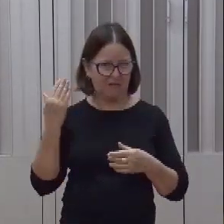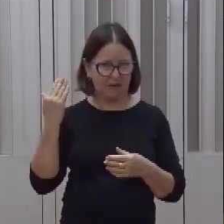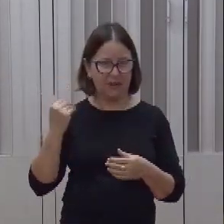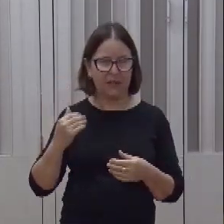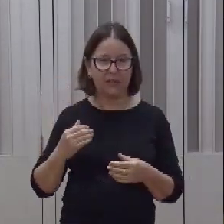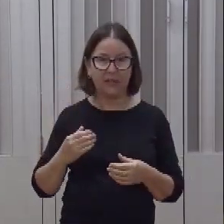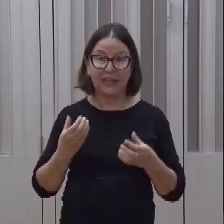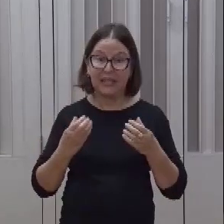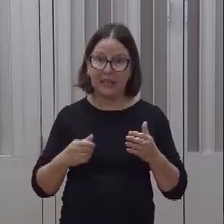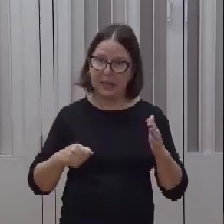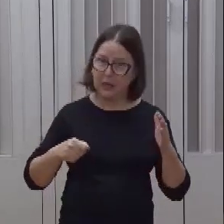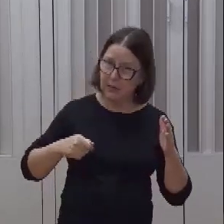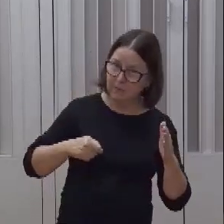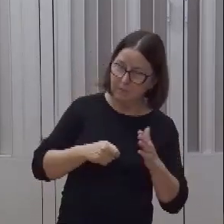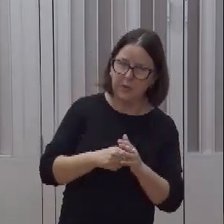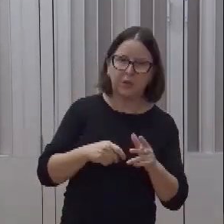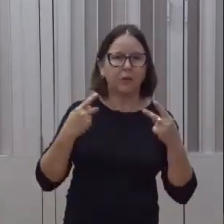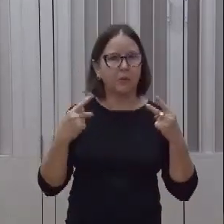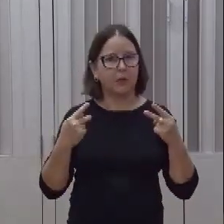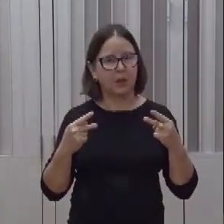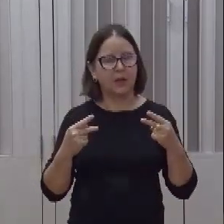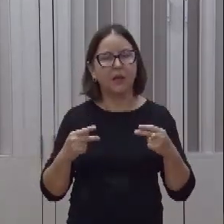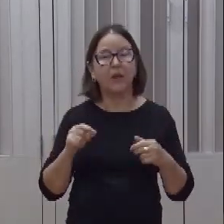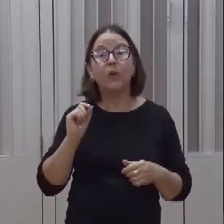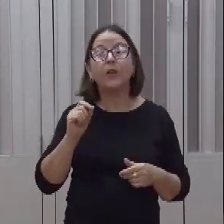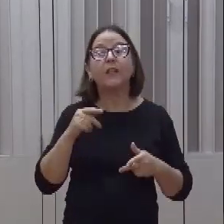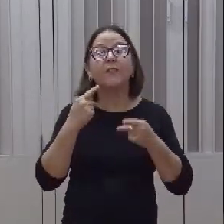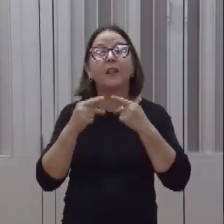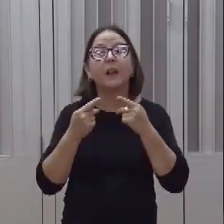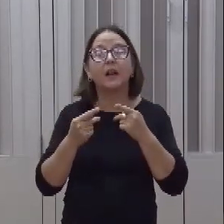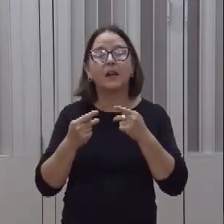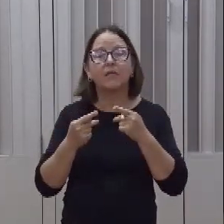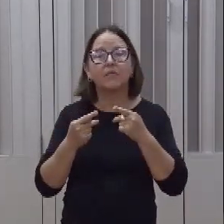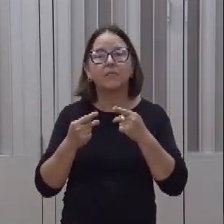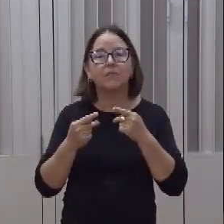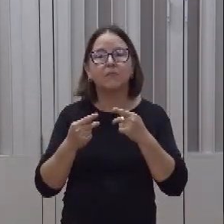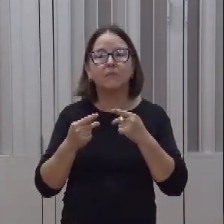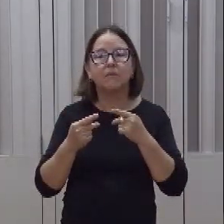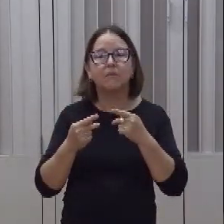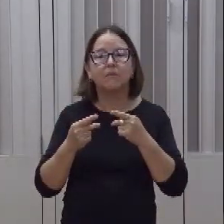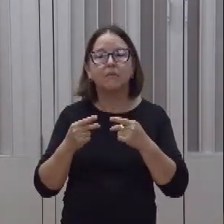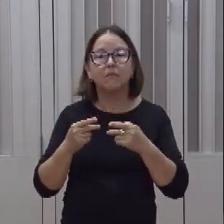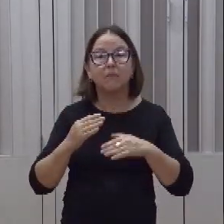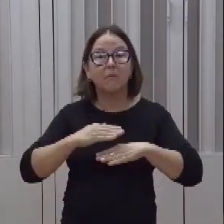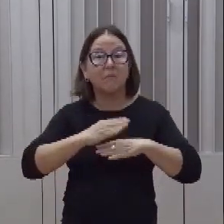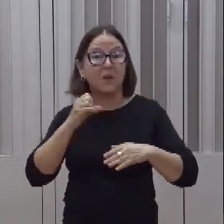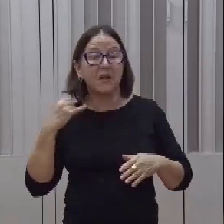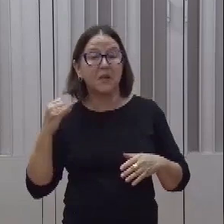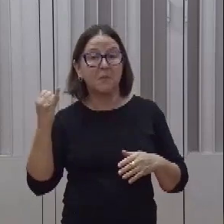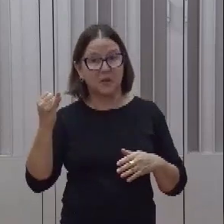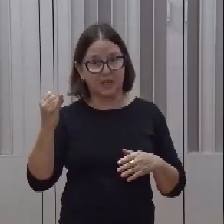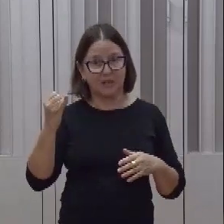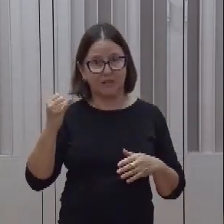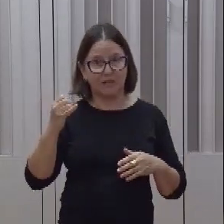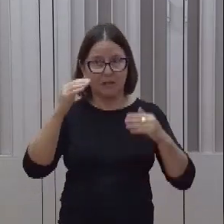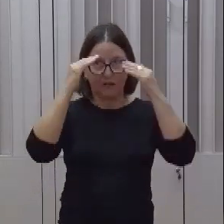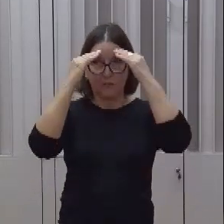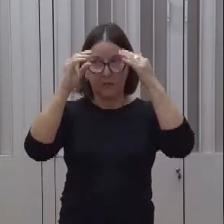impedir que eles pregassem, eles disseram: mais importa obedecer a Deus do que aos